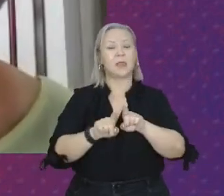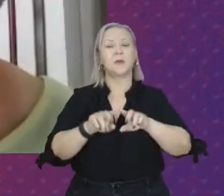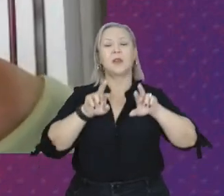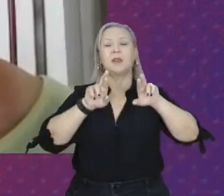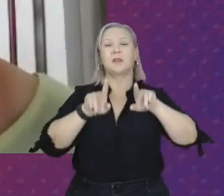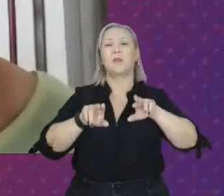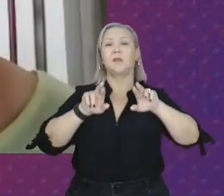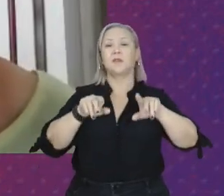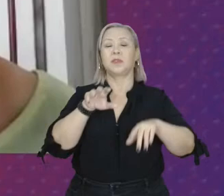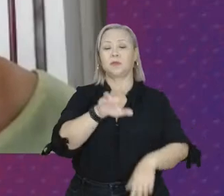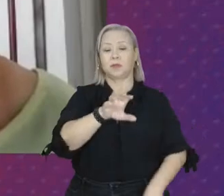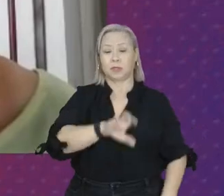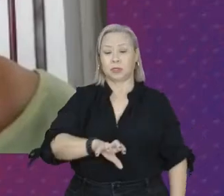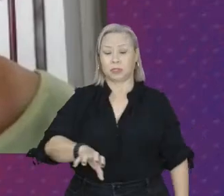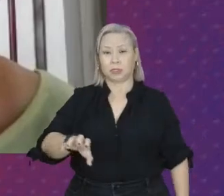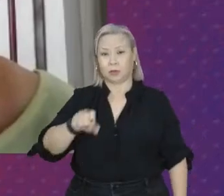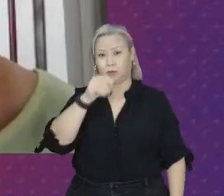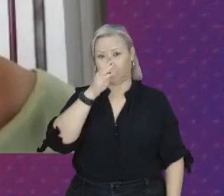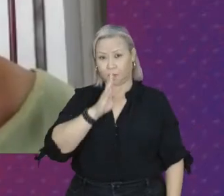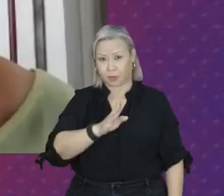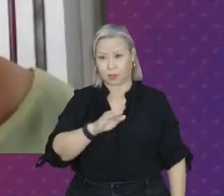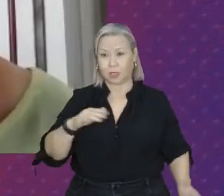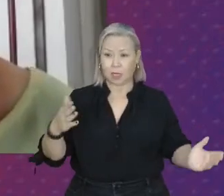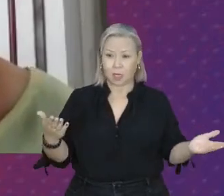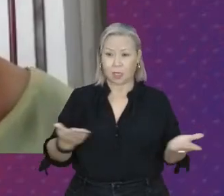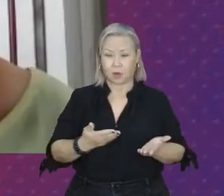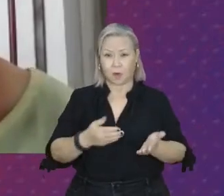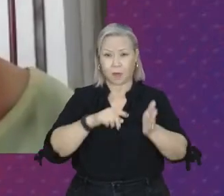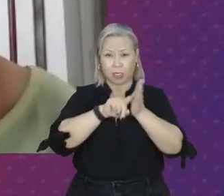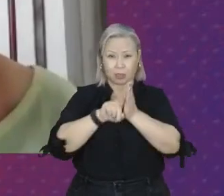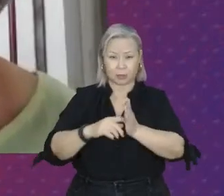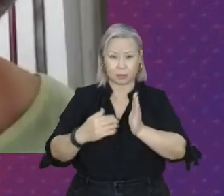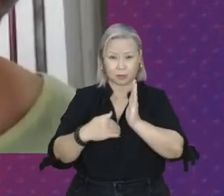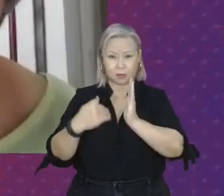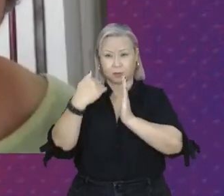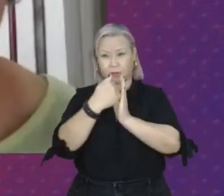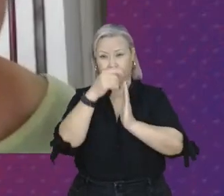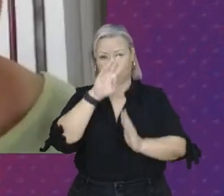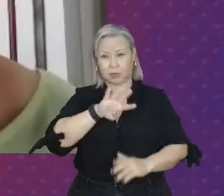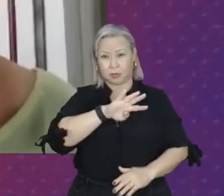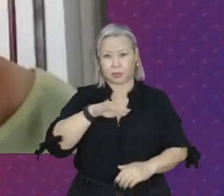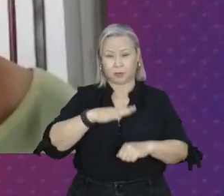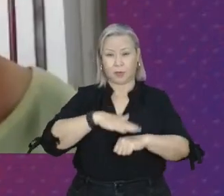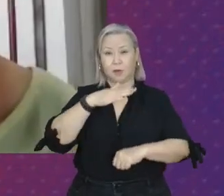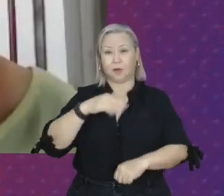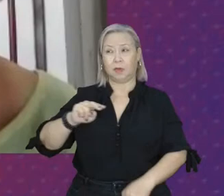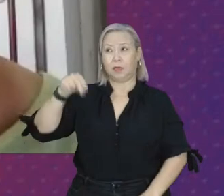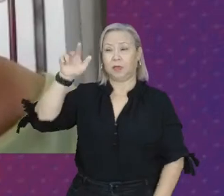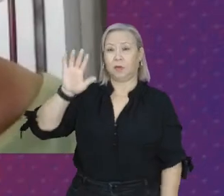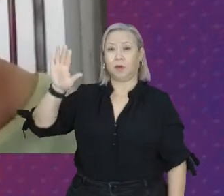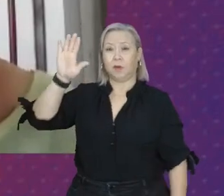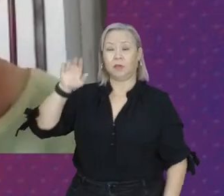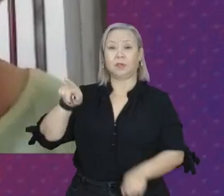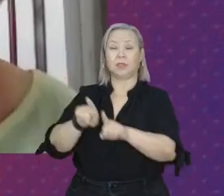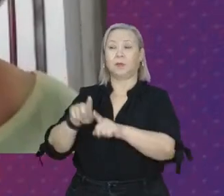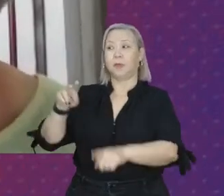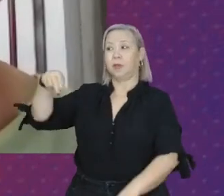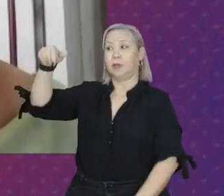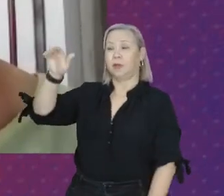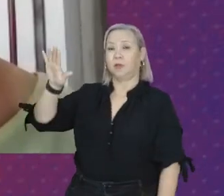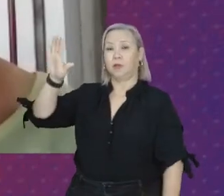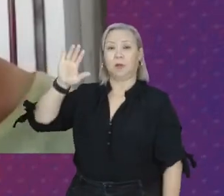por região no Brasil. Atualmente, os índices maiores estão na região norte e na região nordeste,